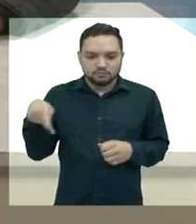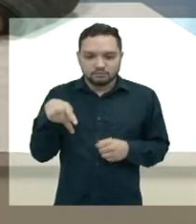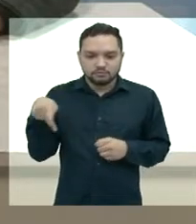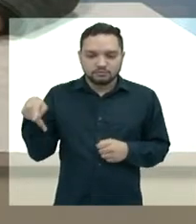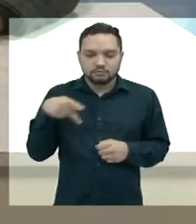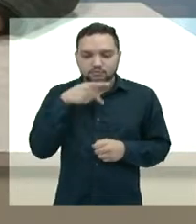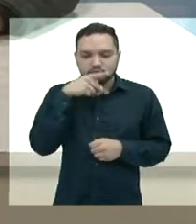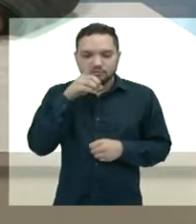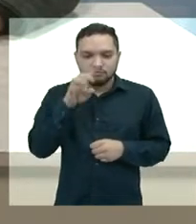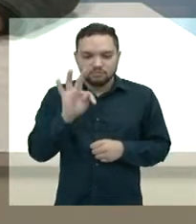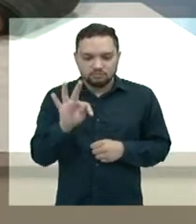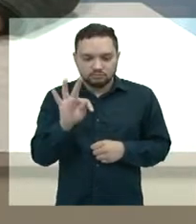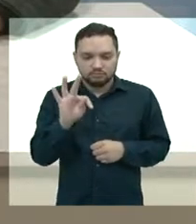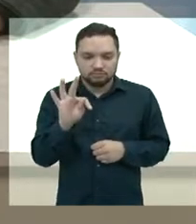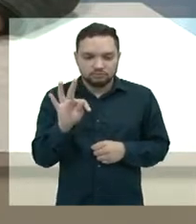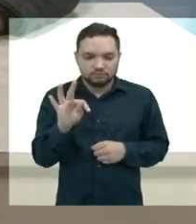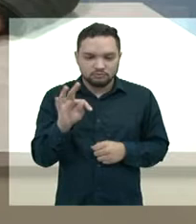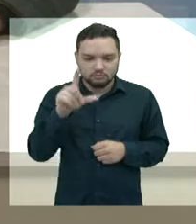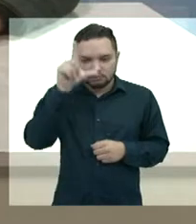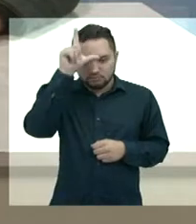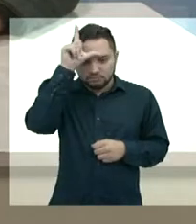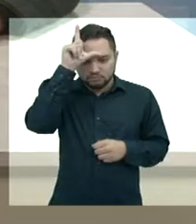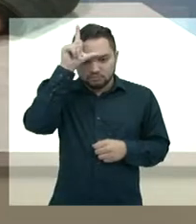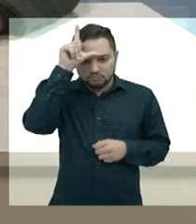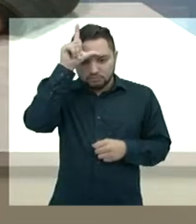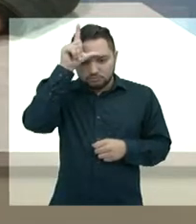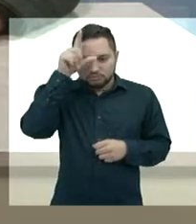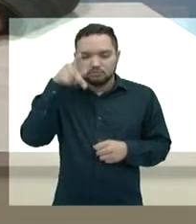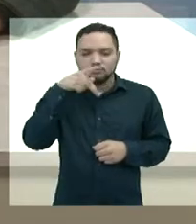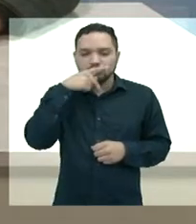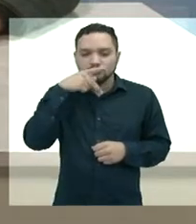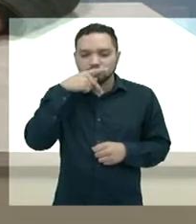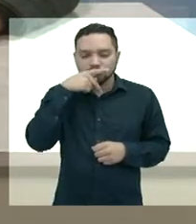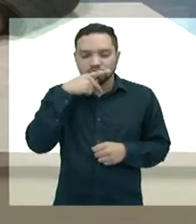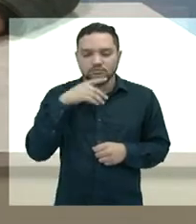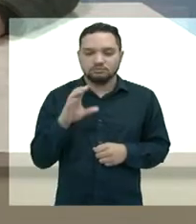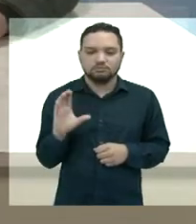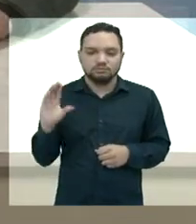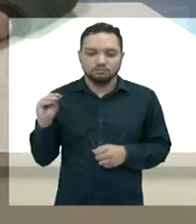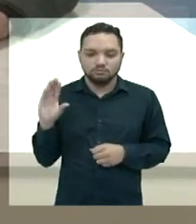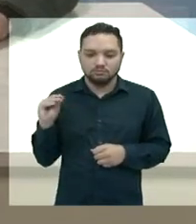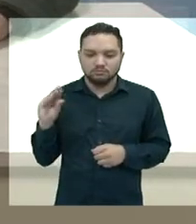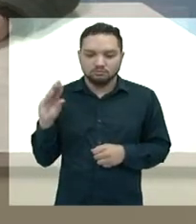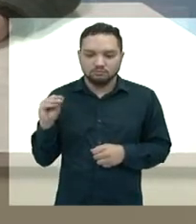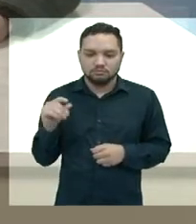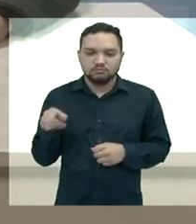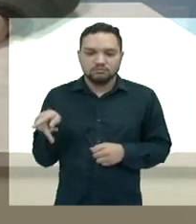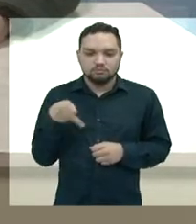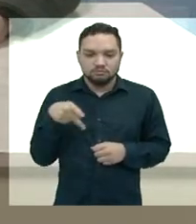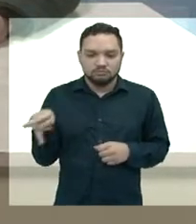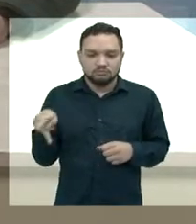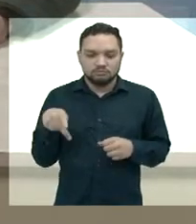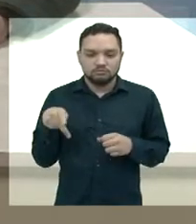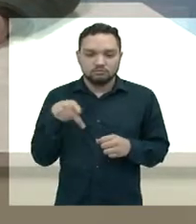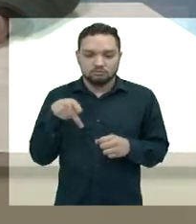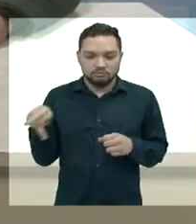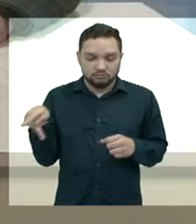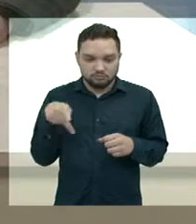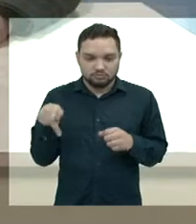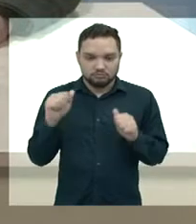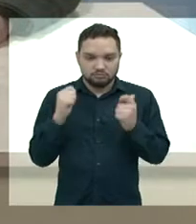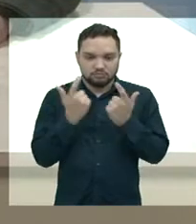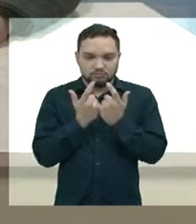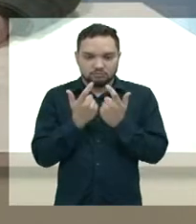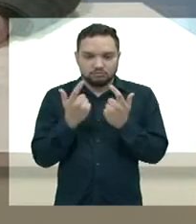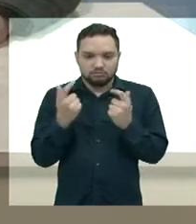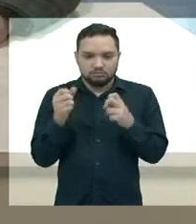pelo PDT, liderança nacional do partido, Ciro Gomes, presidente da Assembleia Legislativa, José Sarto, presidente da